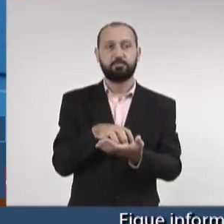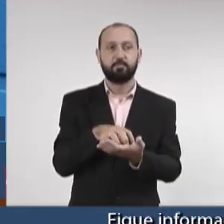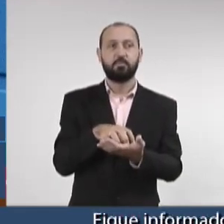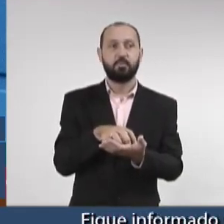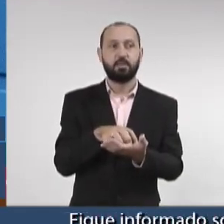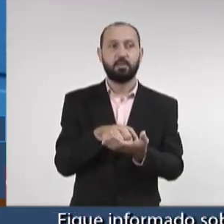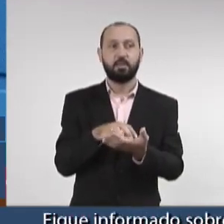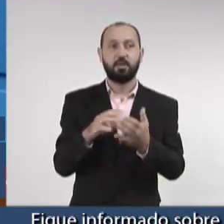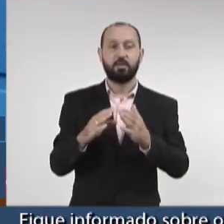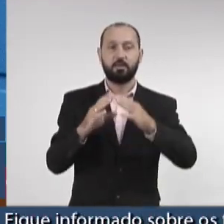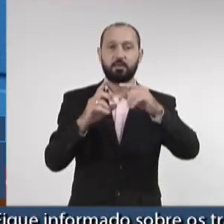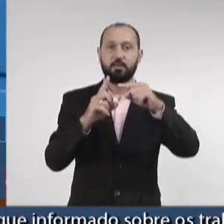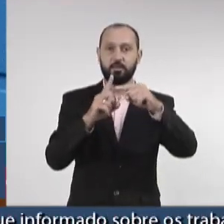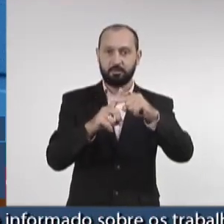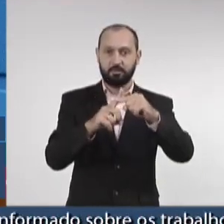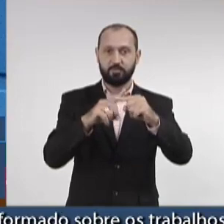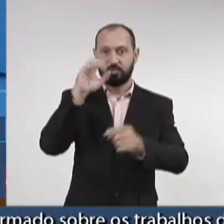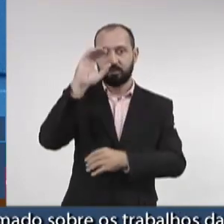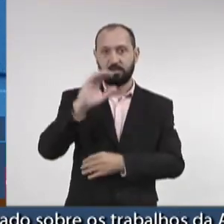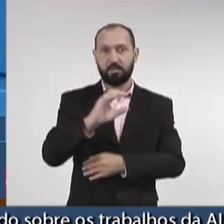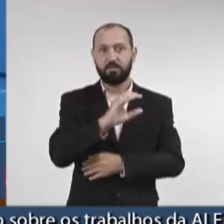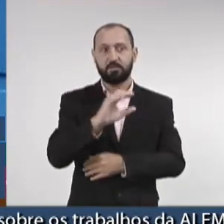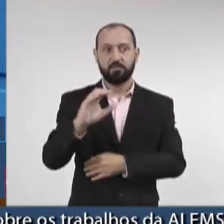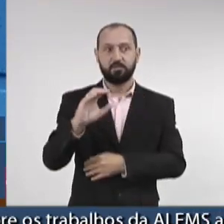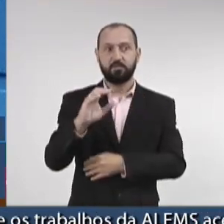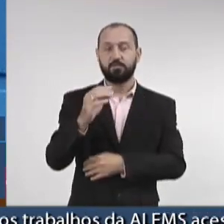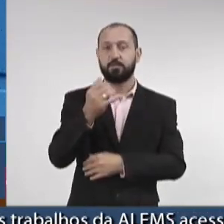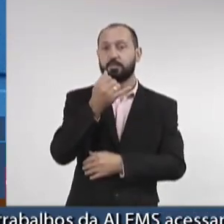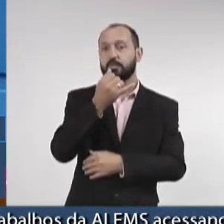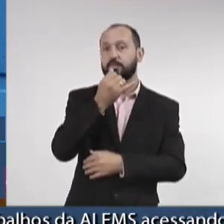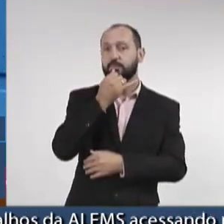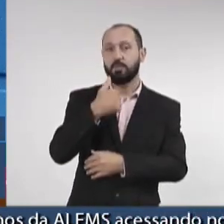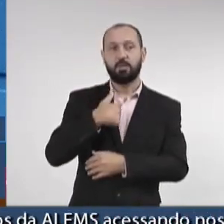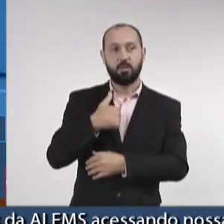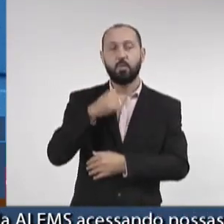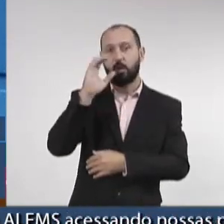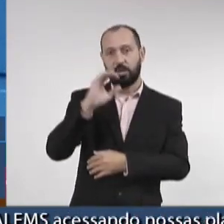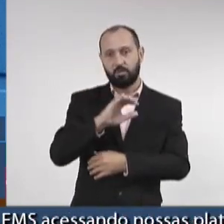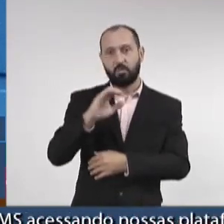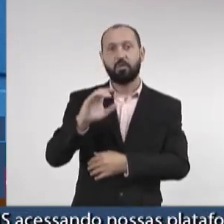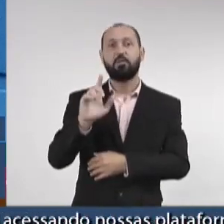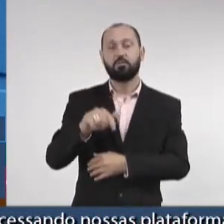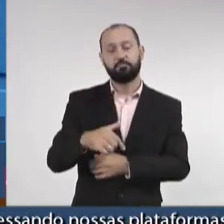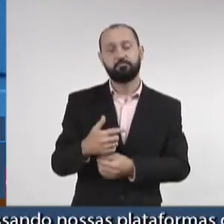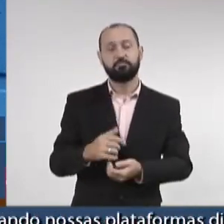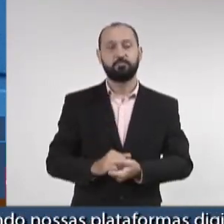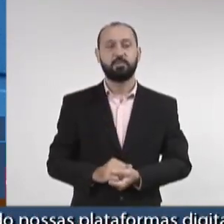da Igreja Católica, para minha tristeza como católico que sou,